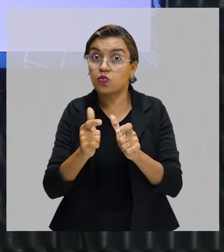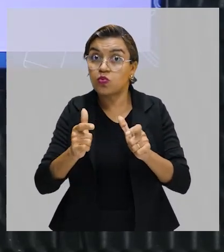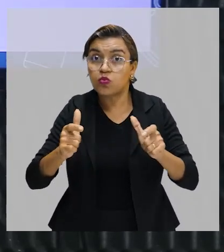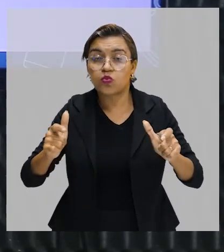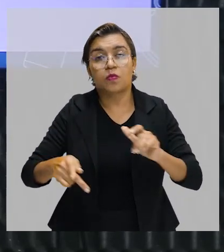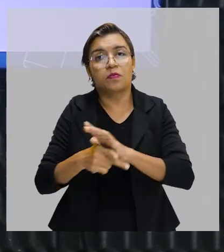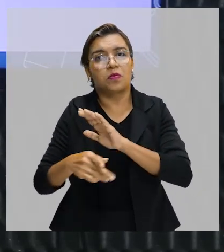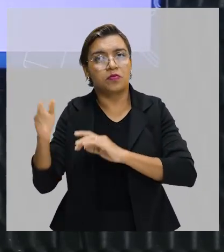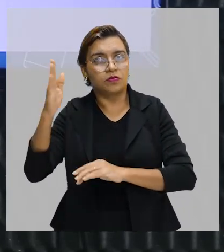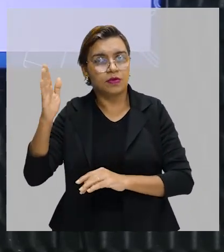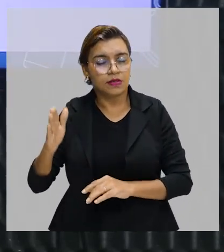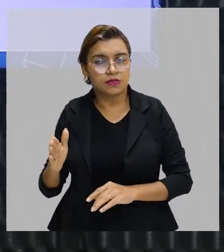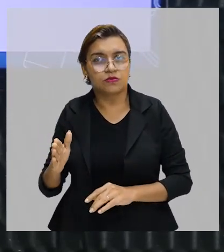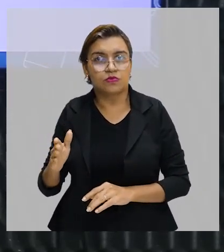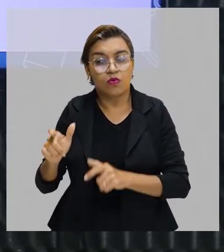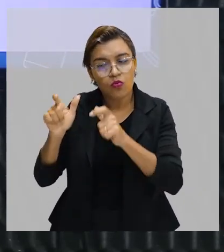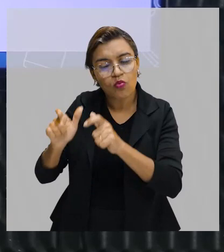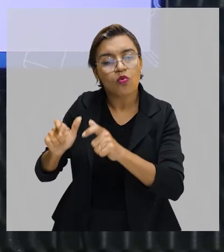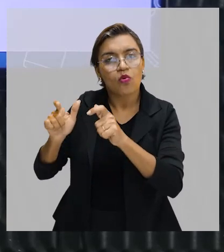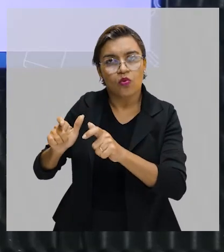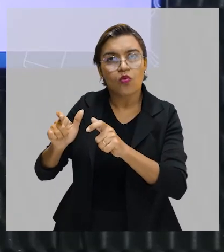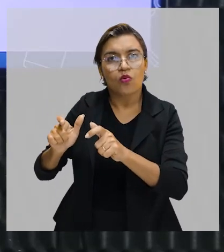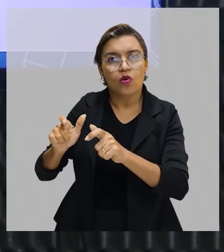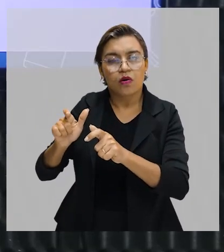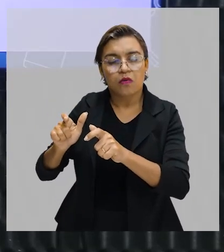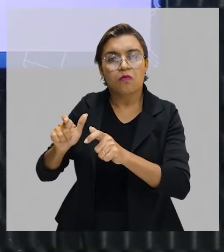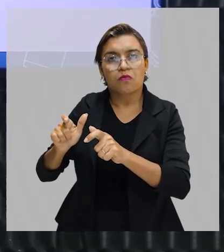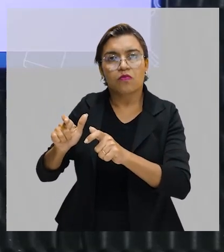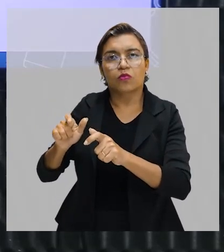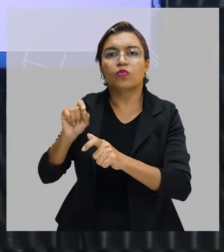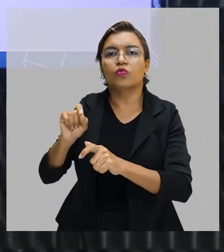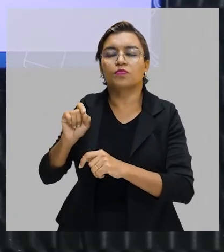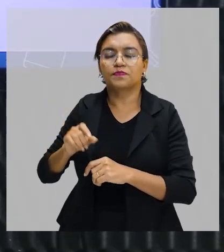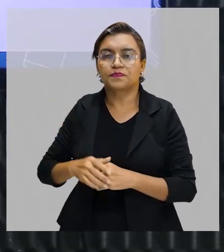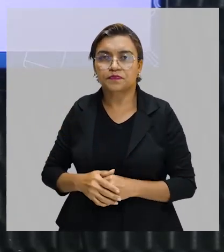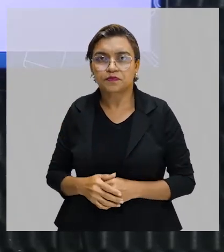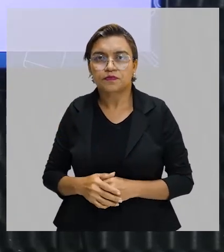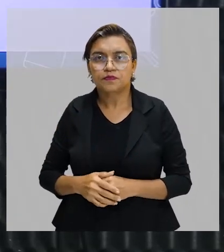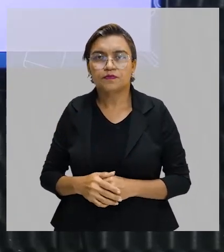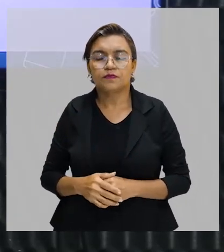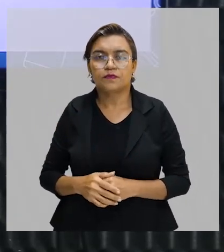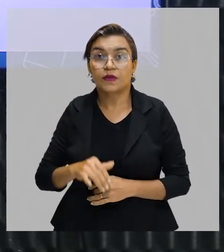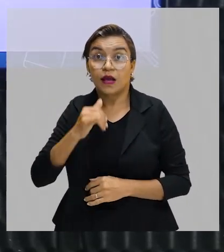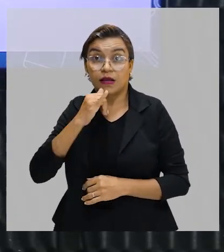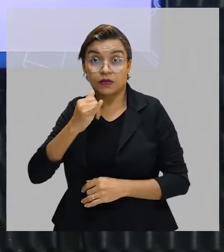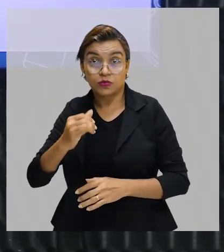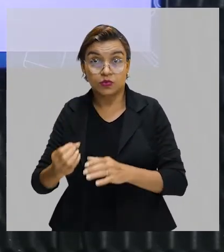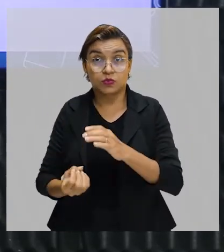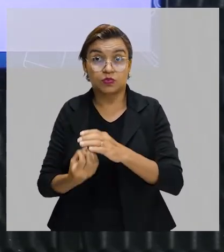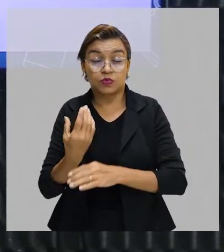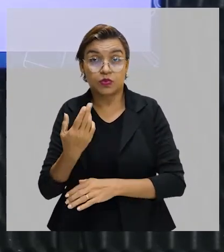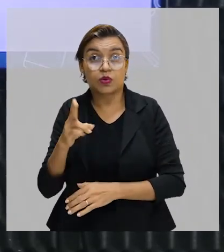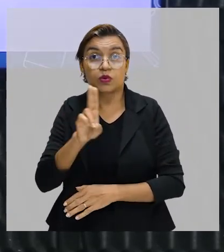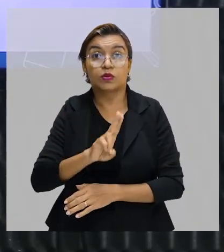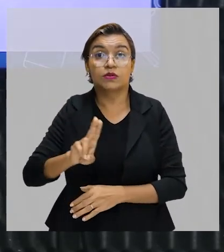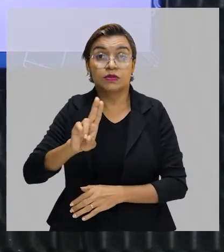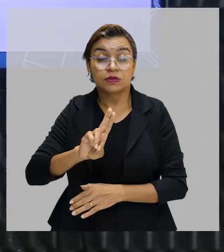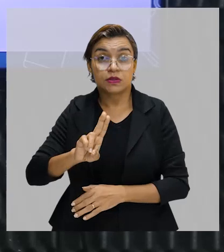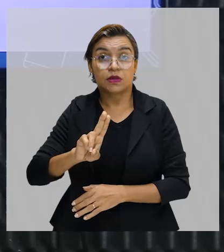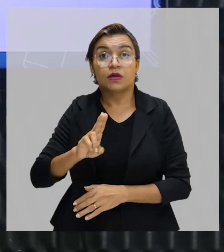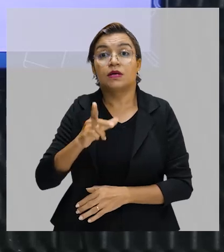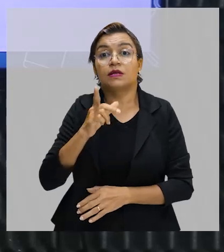ele é um local, né, o Brasil é um local em que se produzir energia através das hidrelétricas se torna